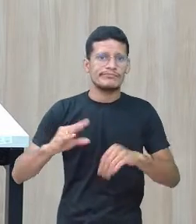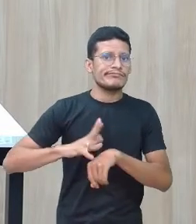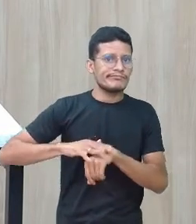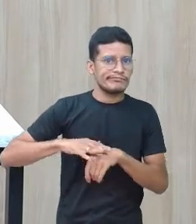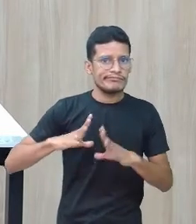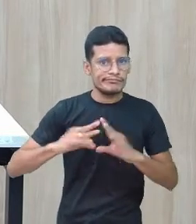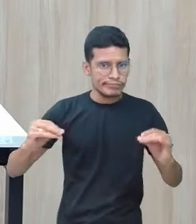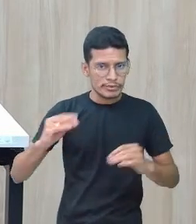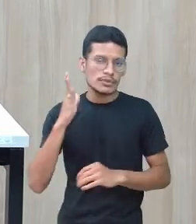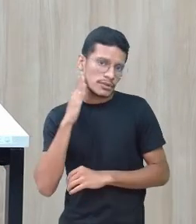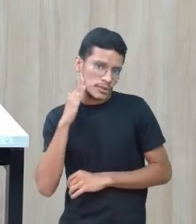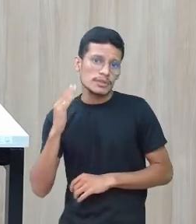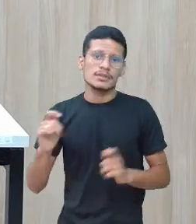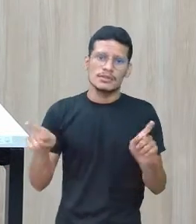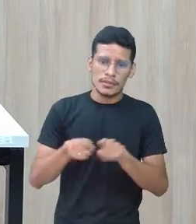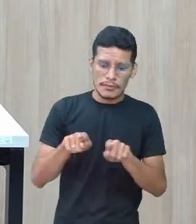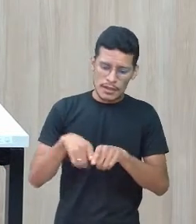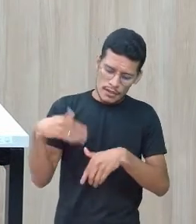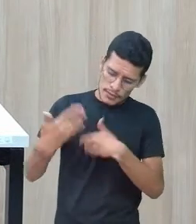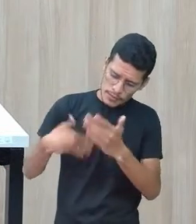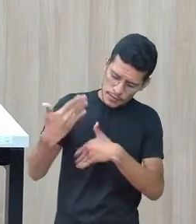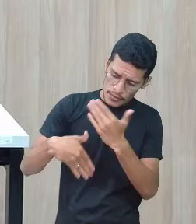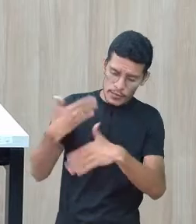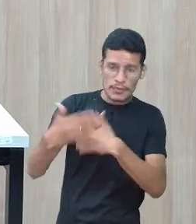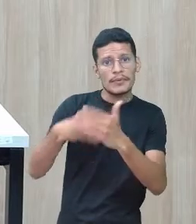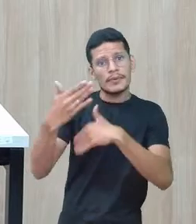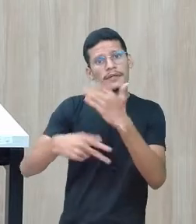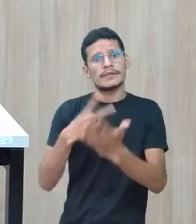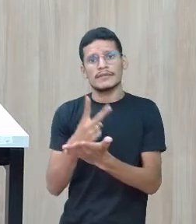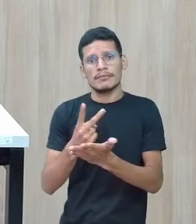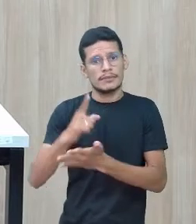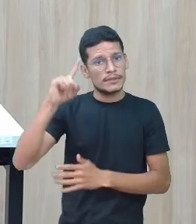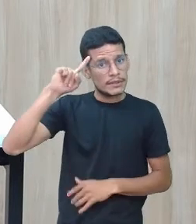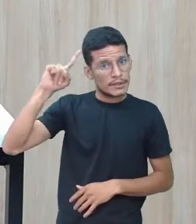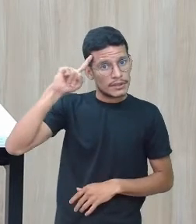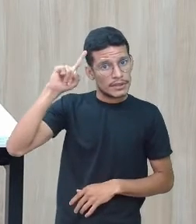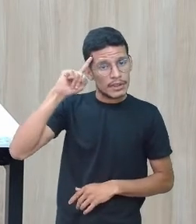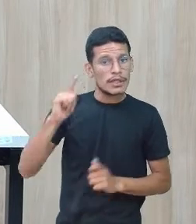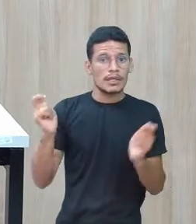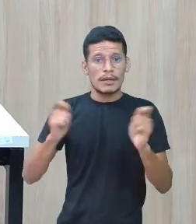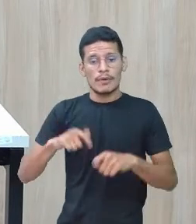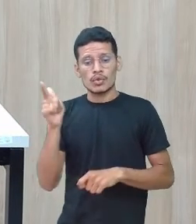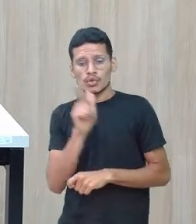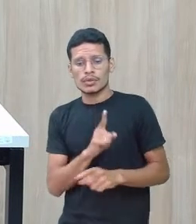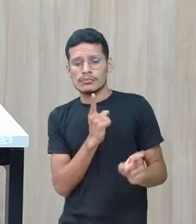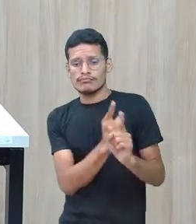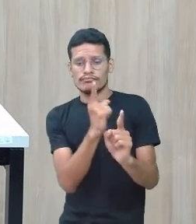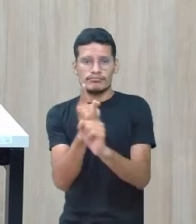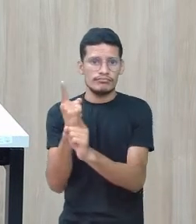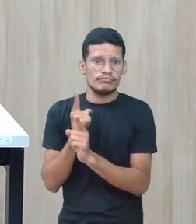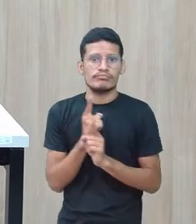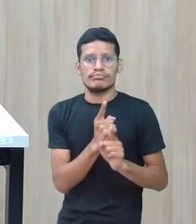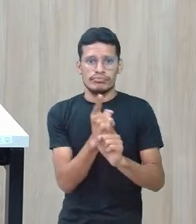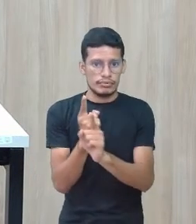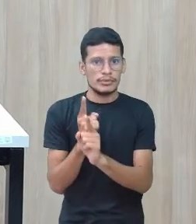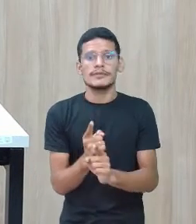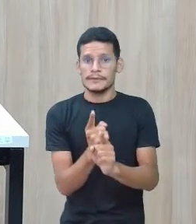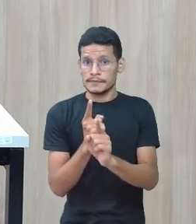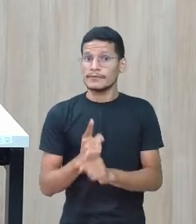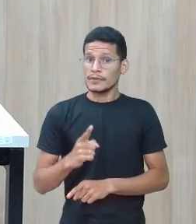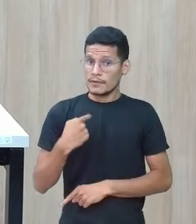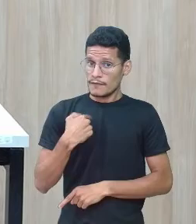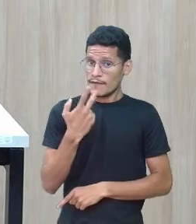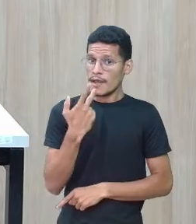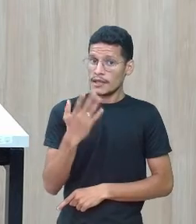se desenvolvendo a cada dia, não é? A cada dia ela está crescendo e atingindo novos fatores e novos itens. E como eu